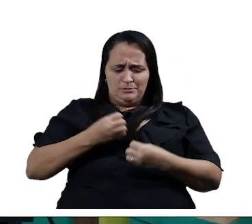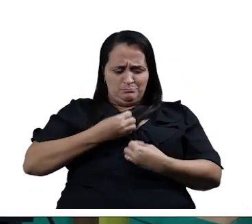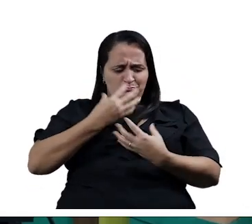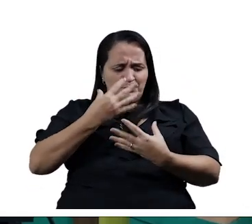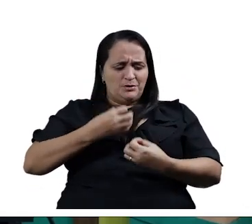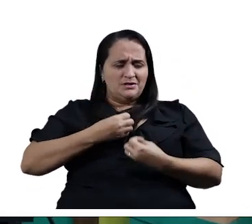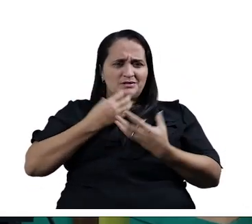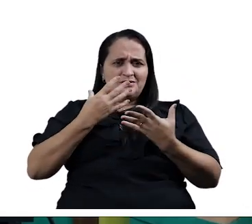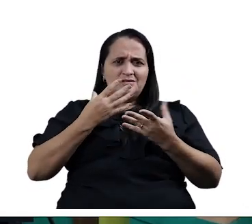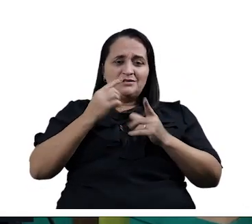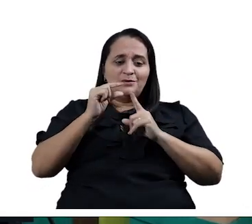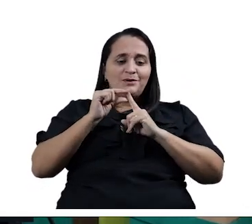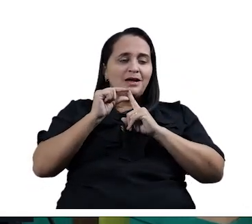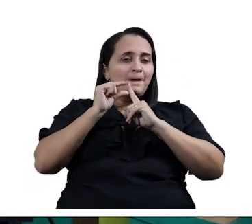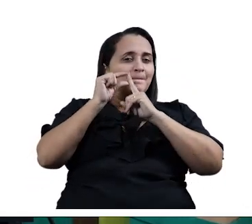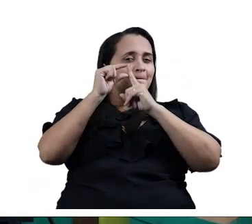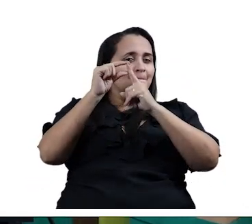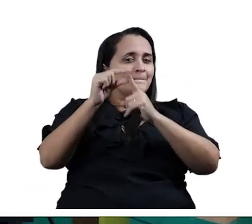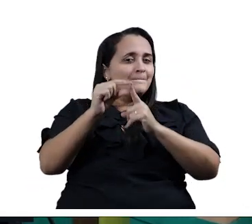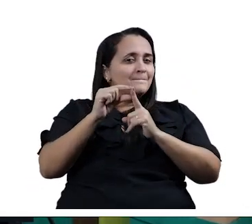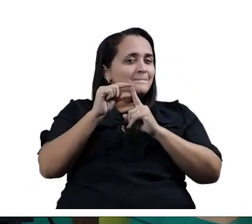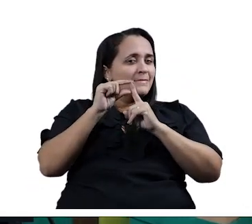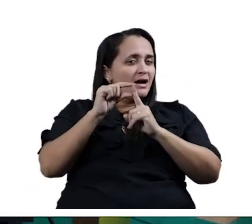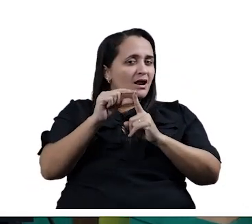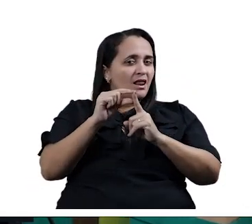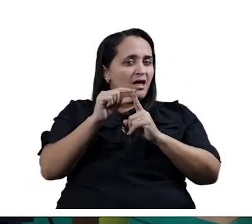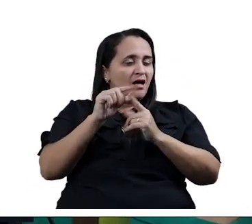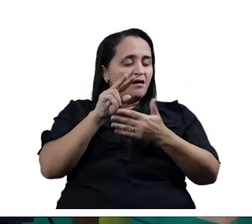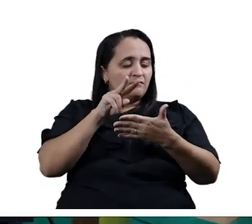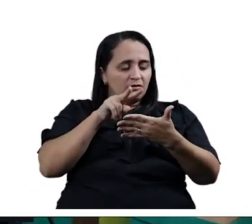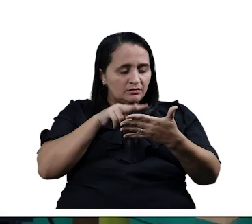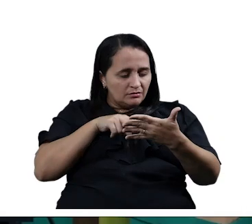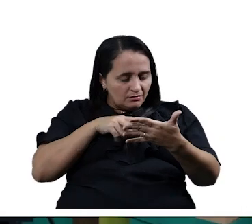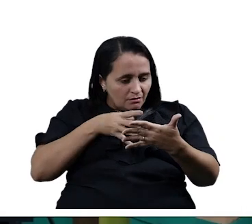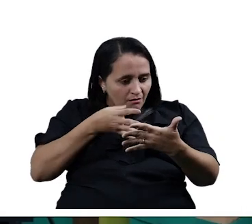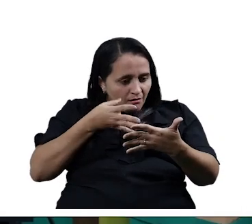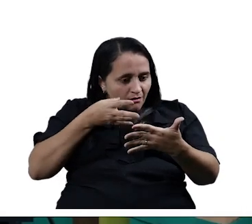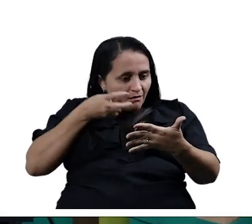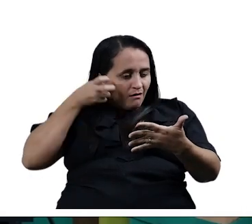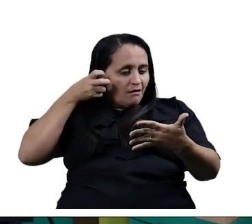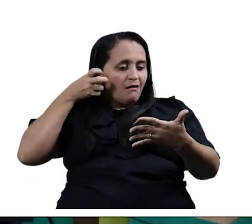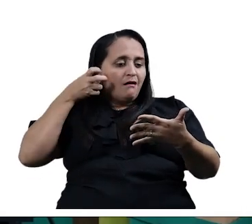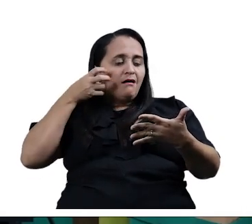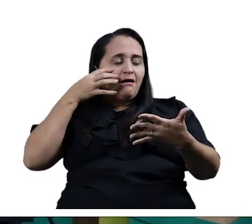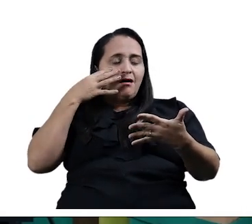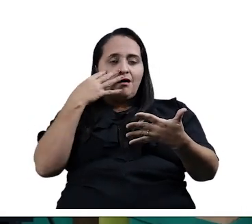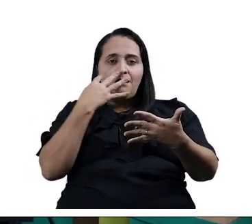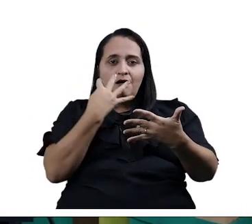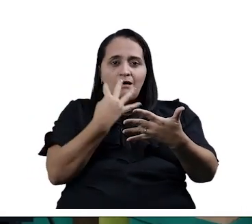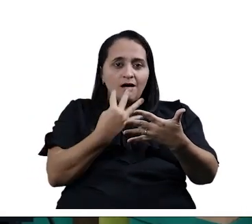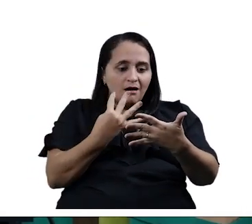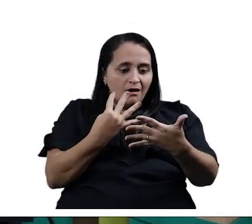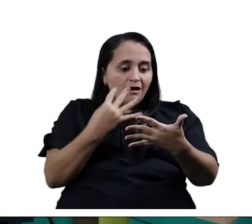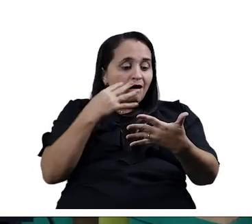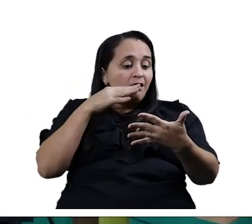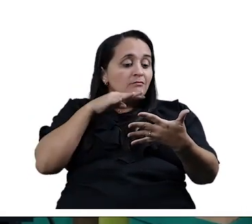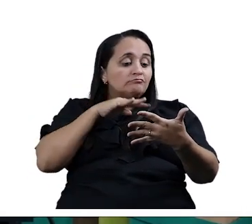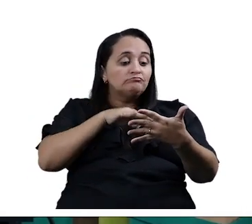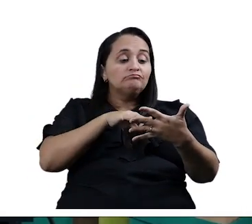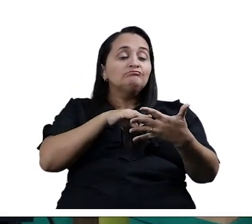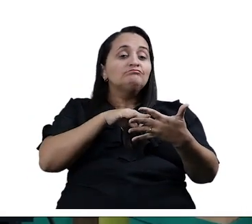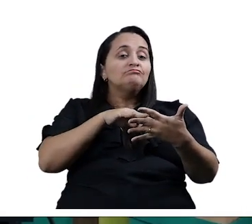poesia? É usar as palavras de uma forma que aquele texto fique bonito, atraente